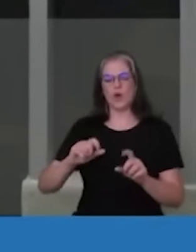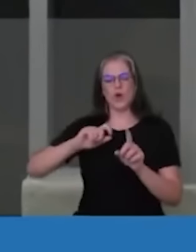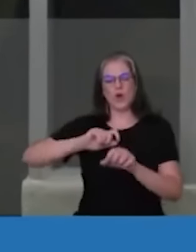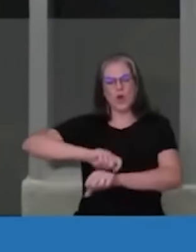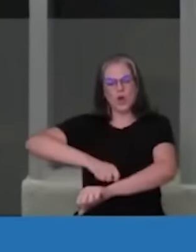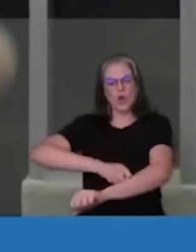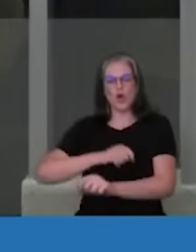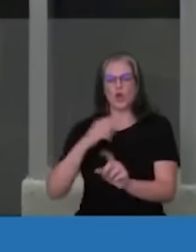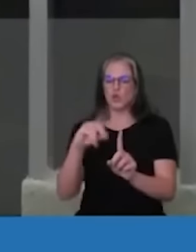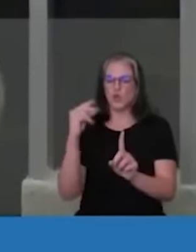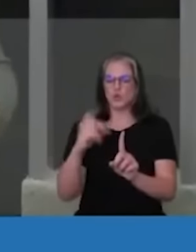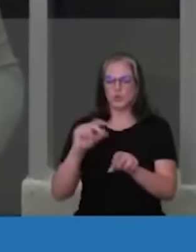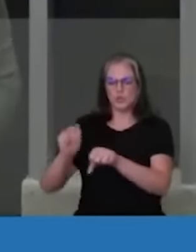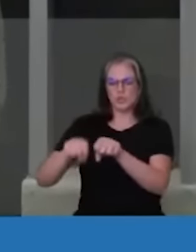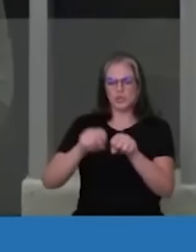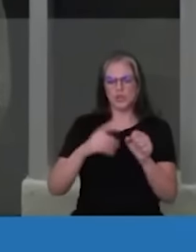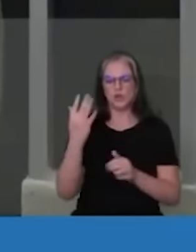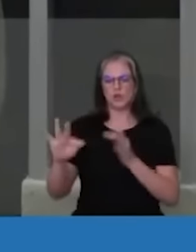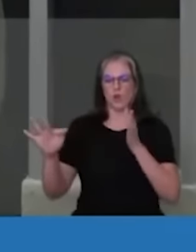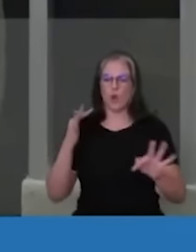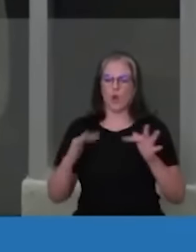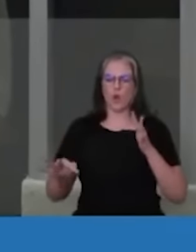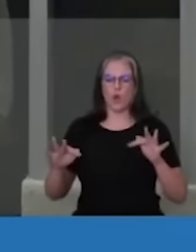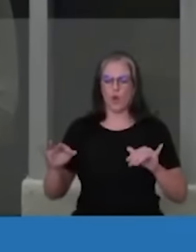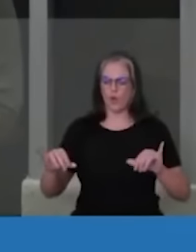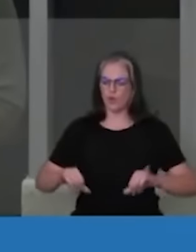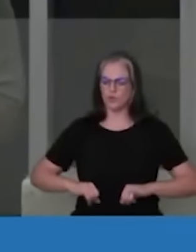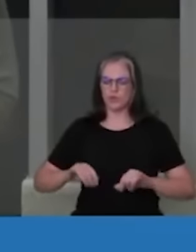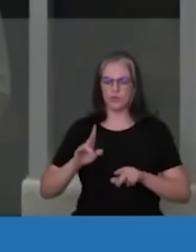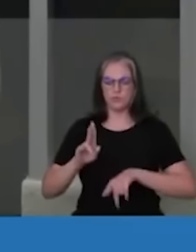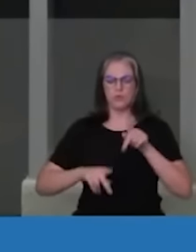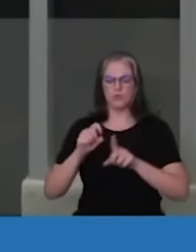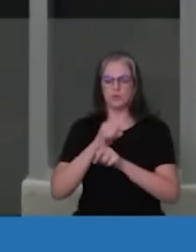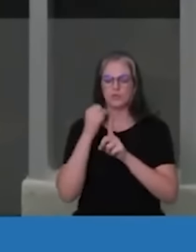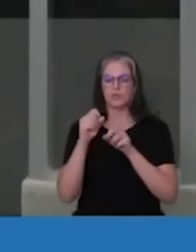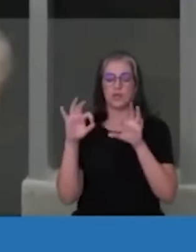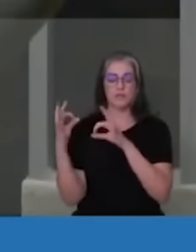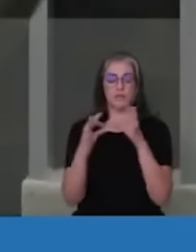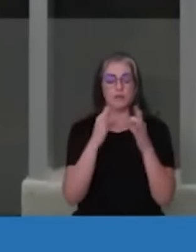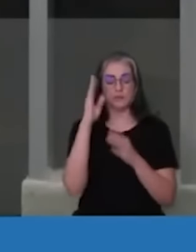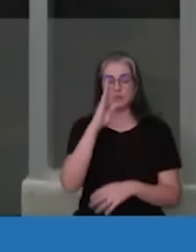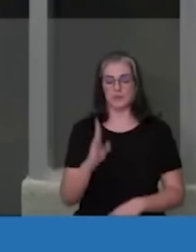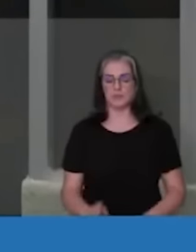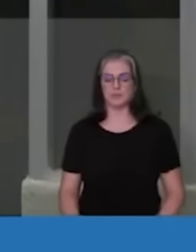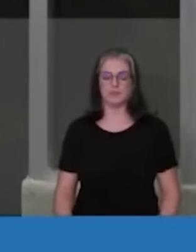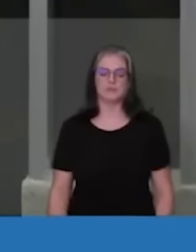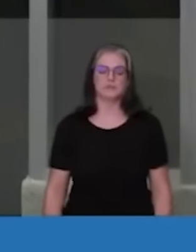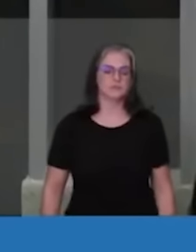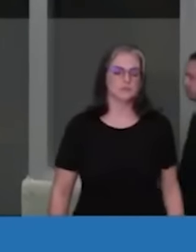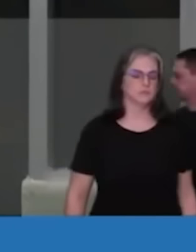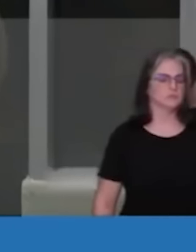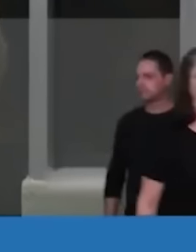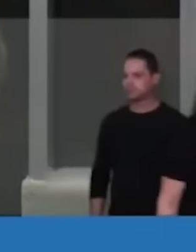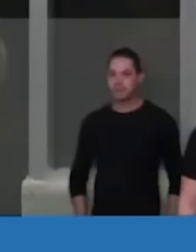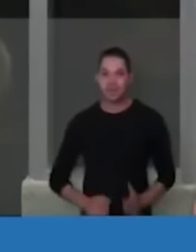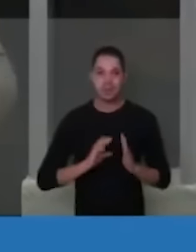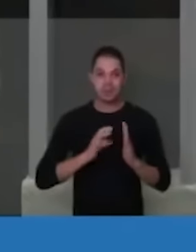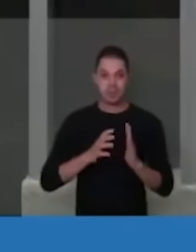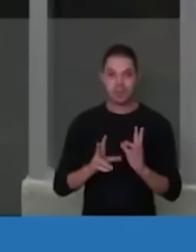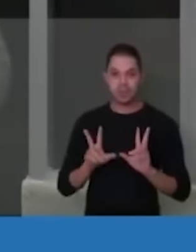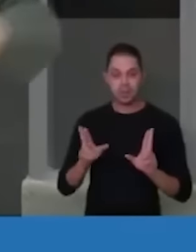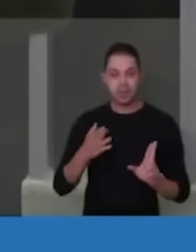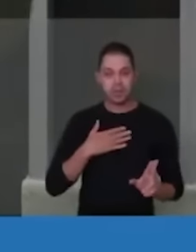assassinato e dor pras famílias e pra sociedade brasileira partidos como nosso na clandestinidade a un